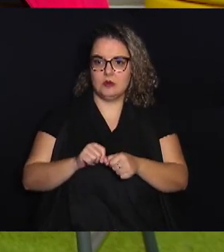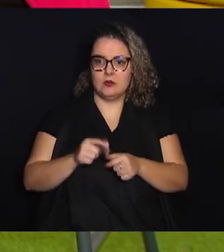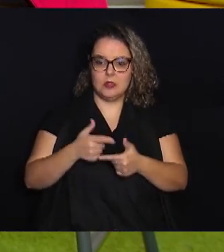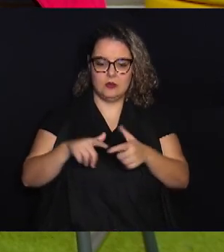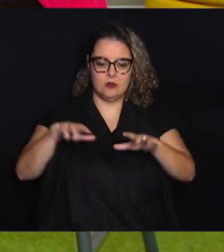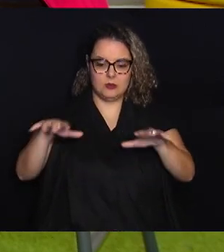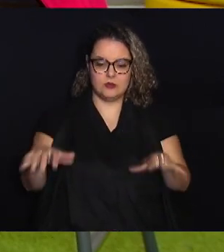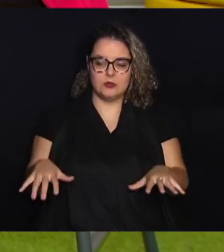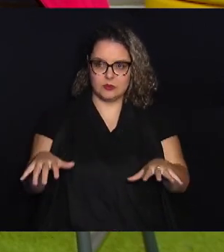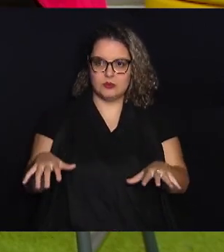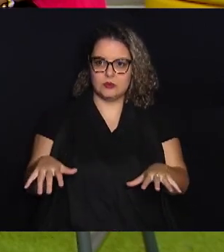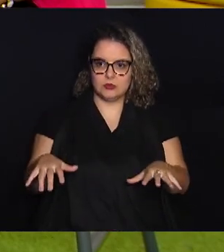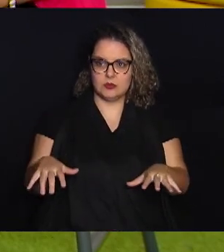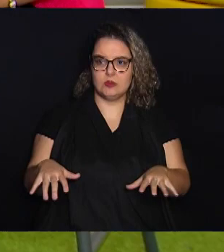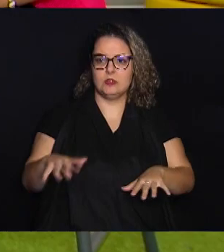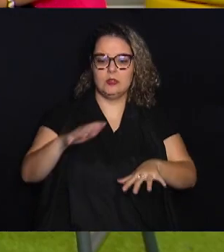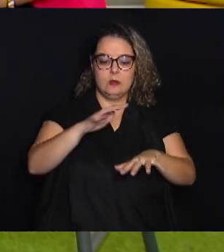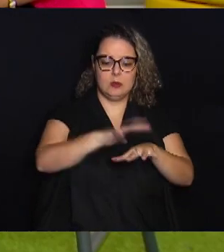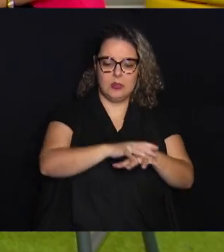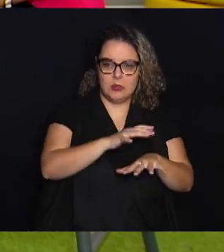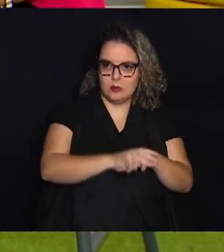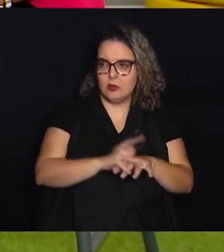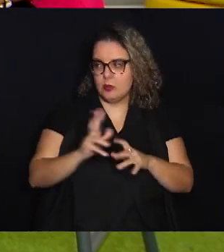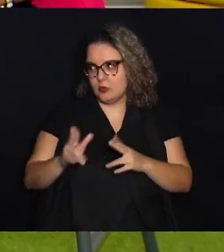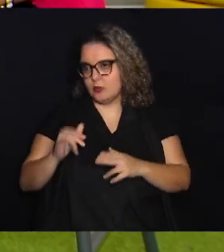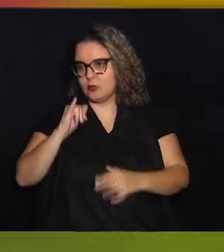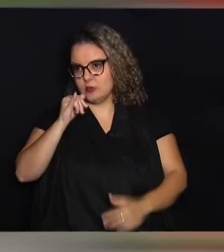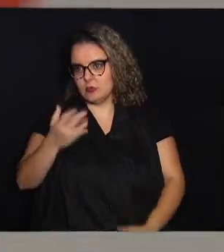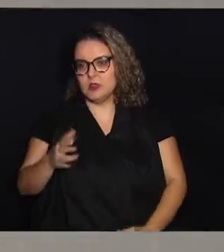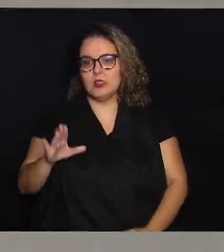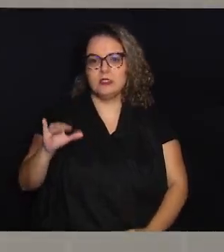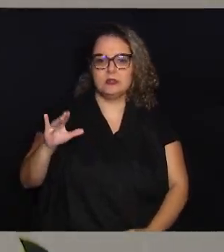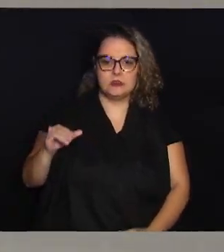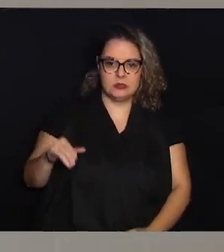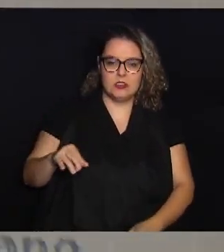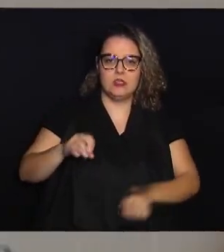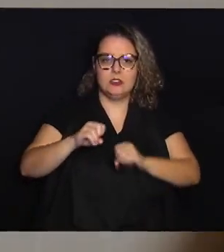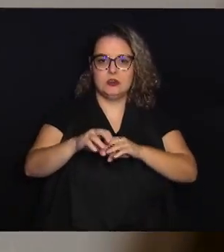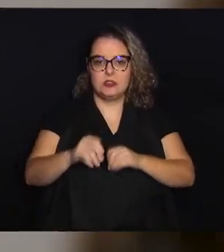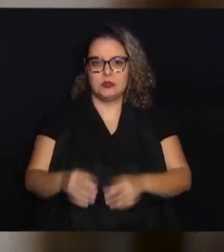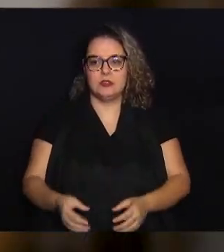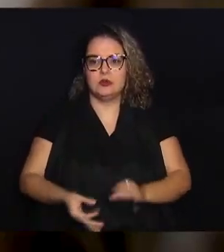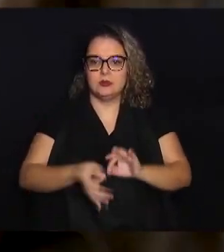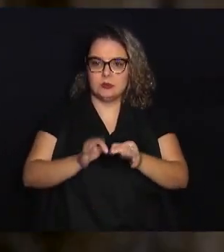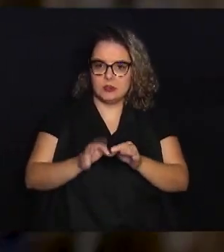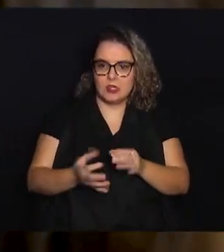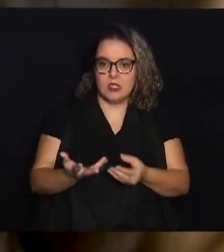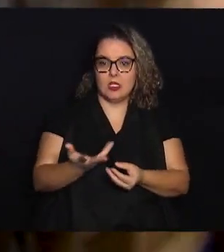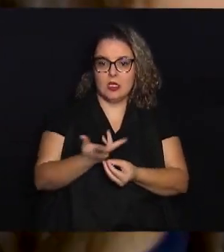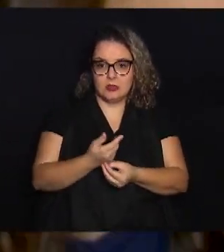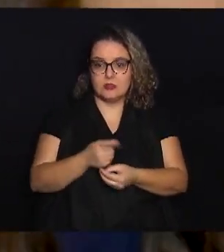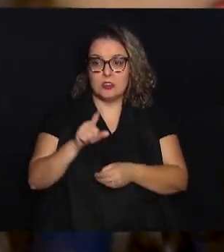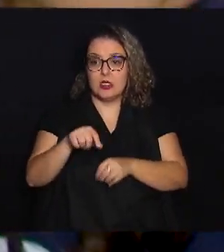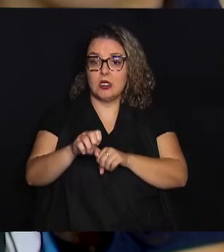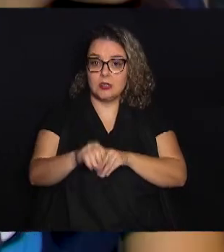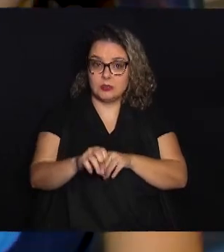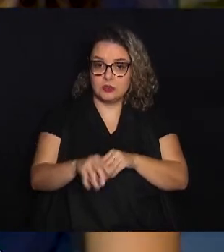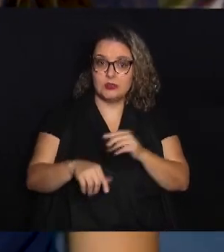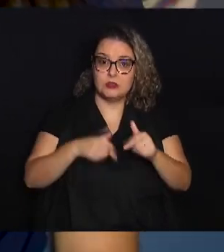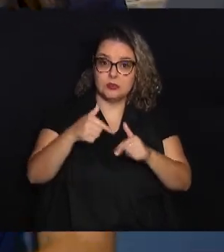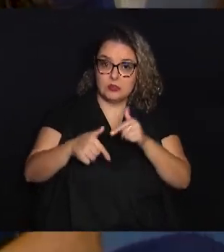uma divisão mesmo. Então, disciplinas como matemática, como você citou, ciências, educação física, artes, são